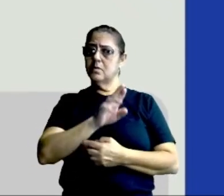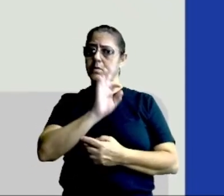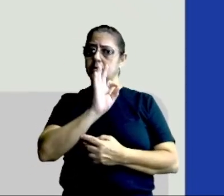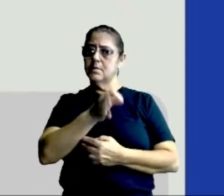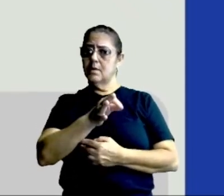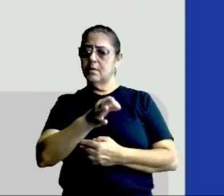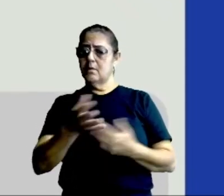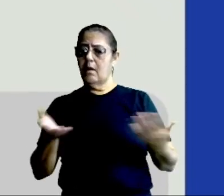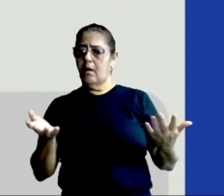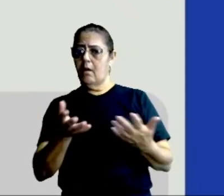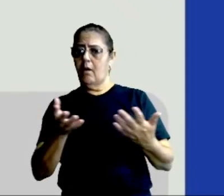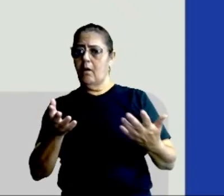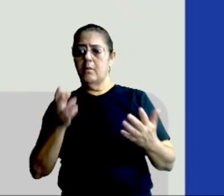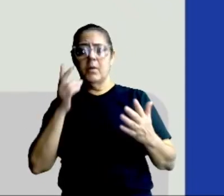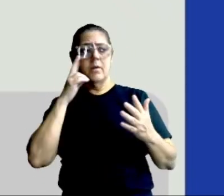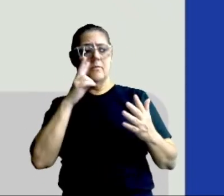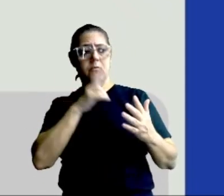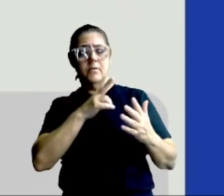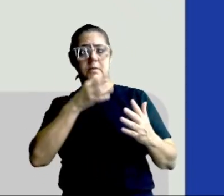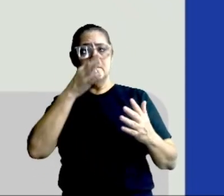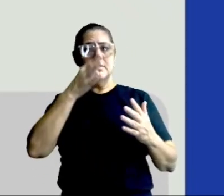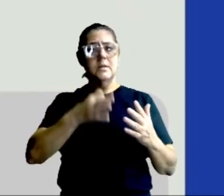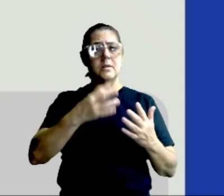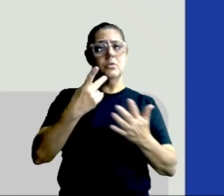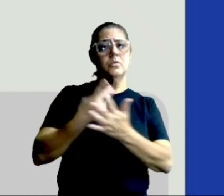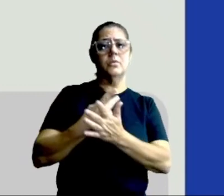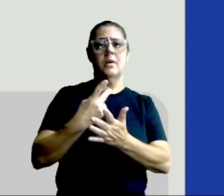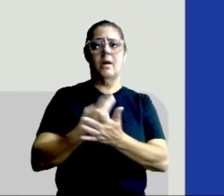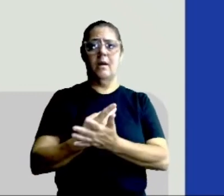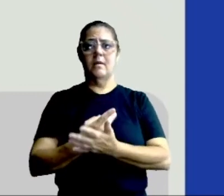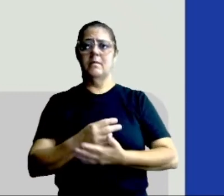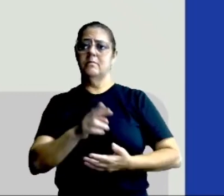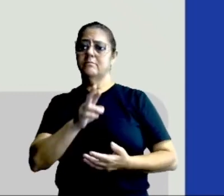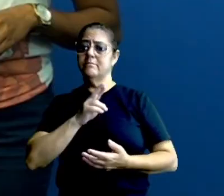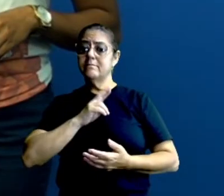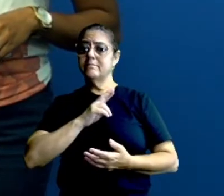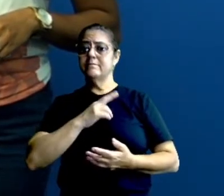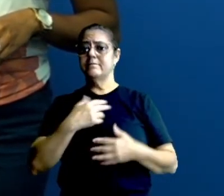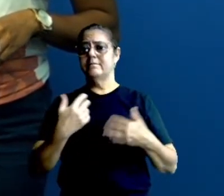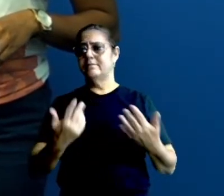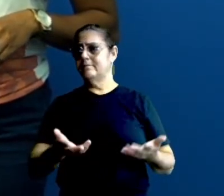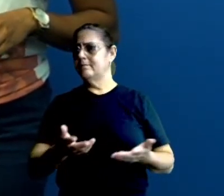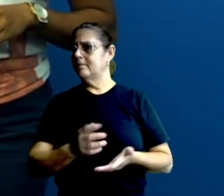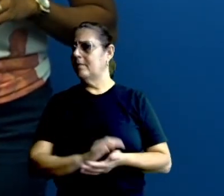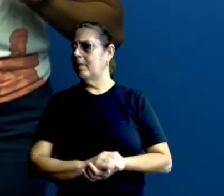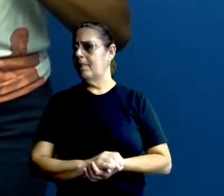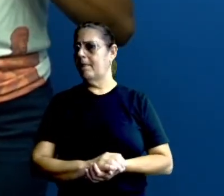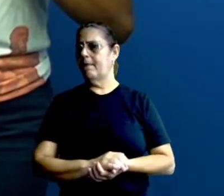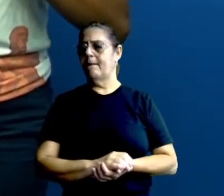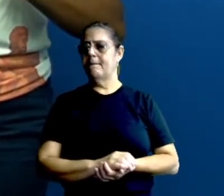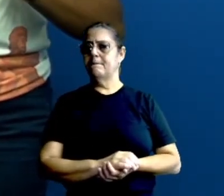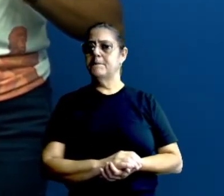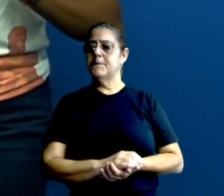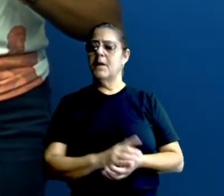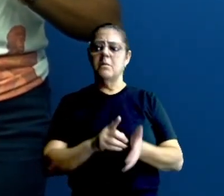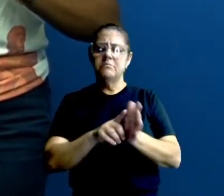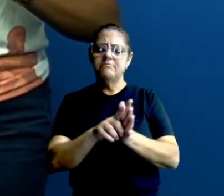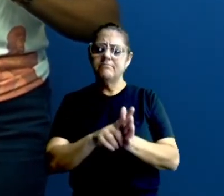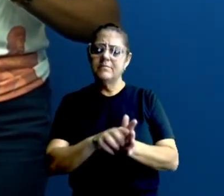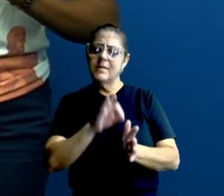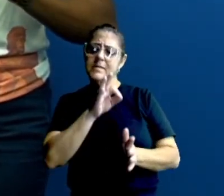vamos conferir para ver se foram esses mesmos resultados as respostas vamos lá então